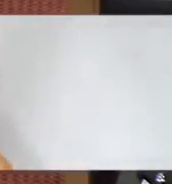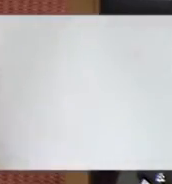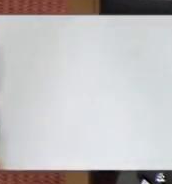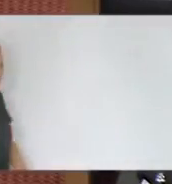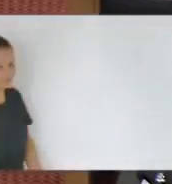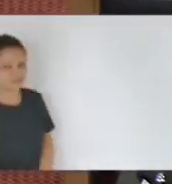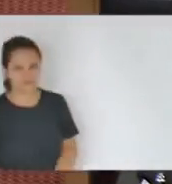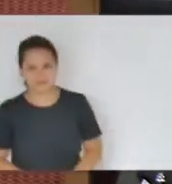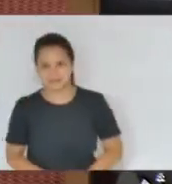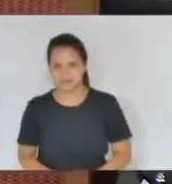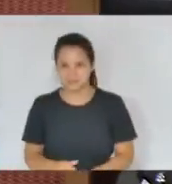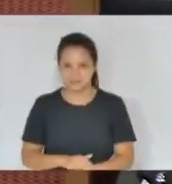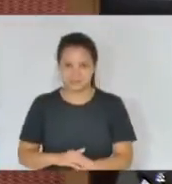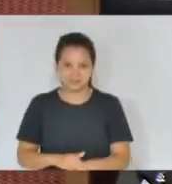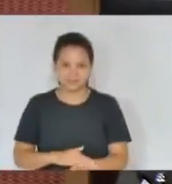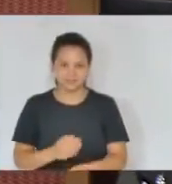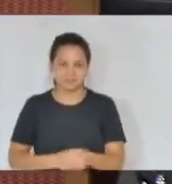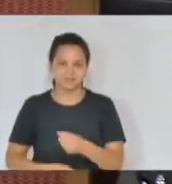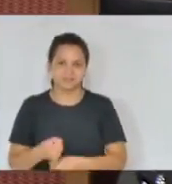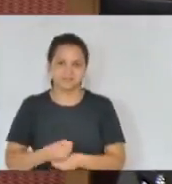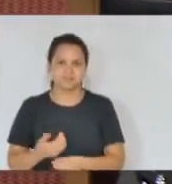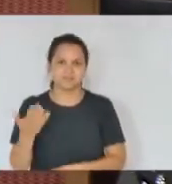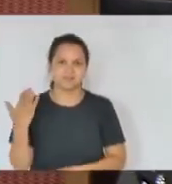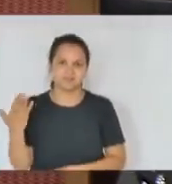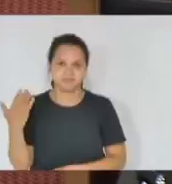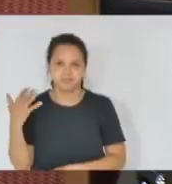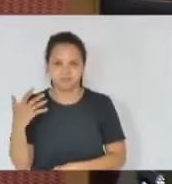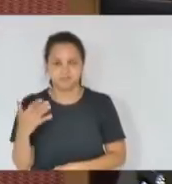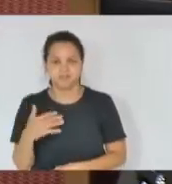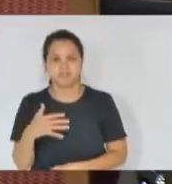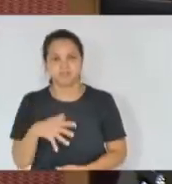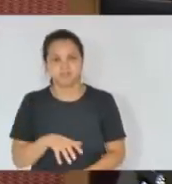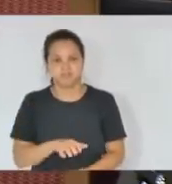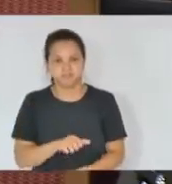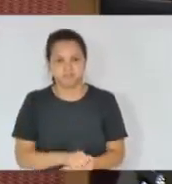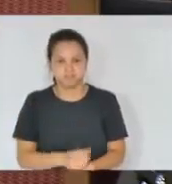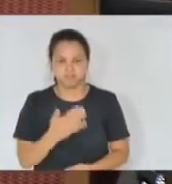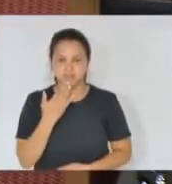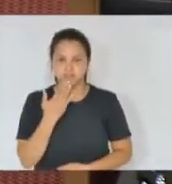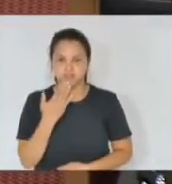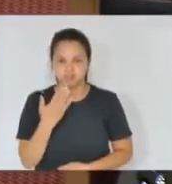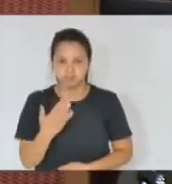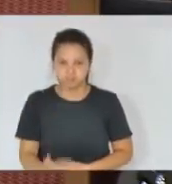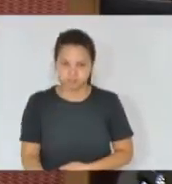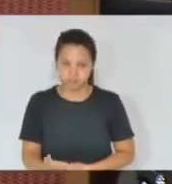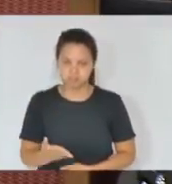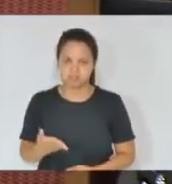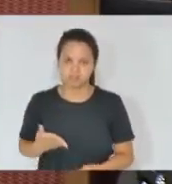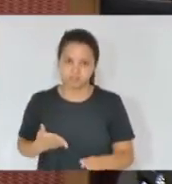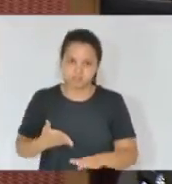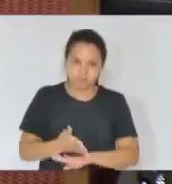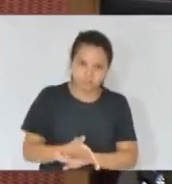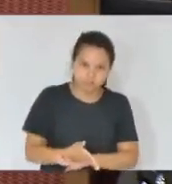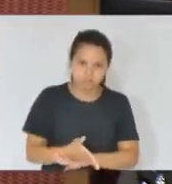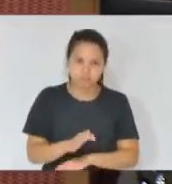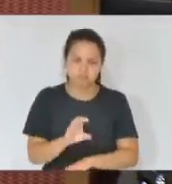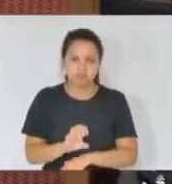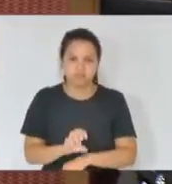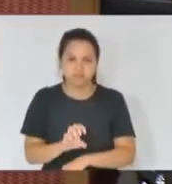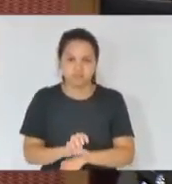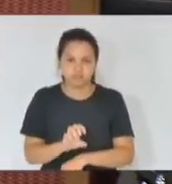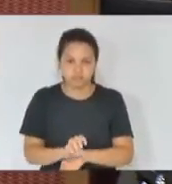no ano passado, vários registros, solicitando a intervenção do Estado, da Secretaria de Estado de Segurança Pública, para